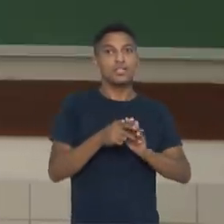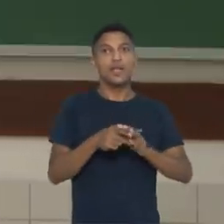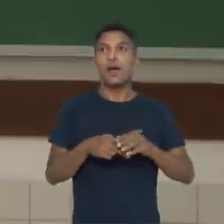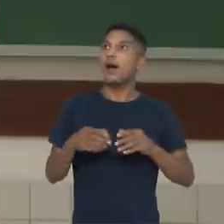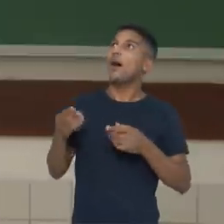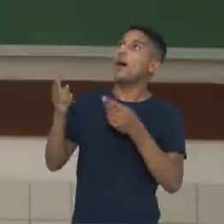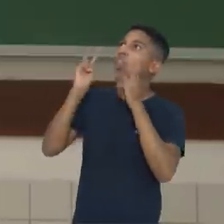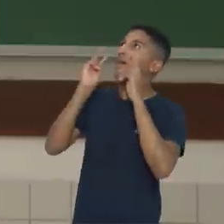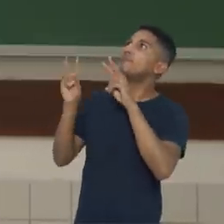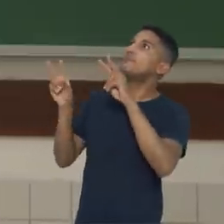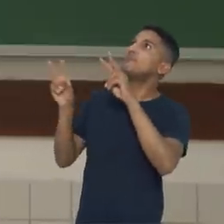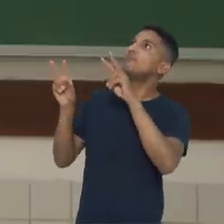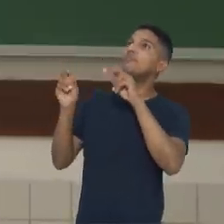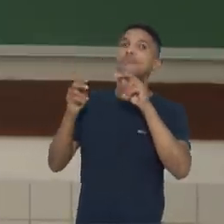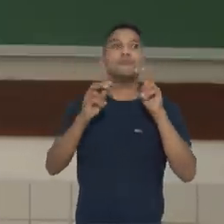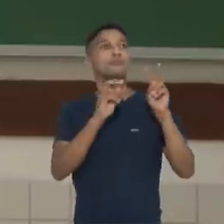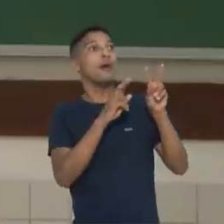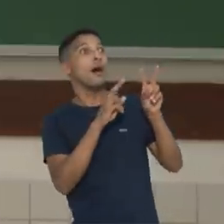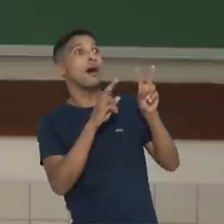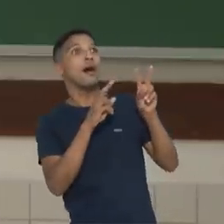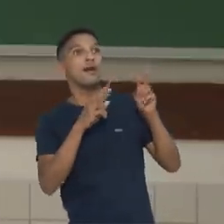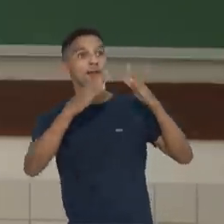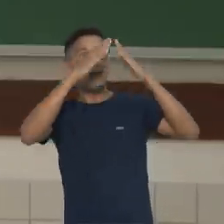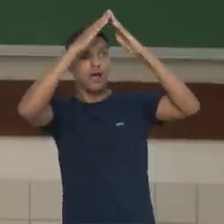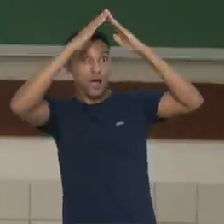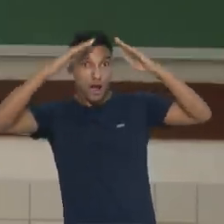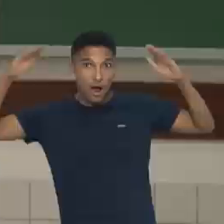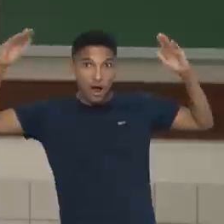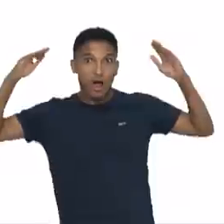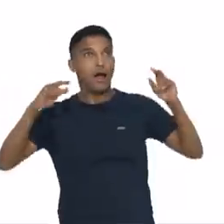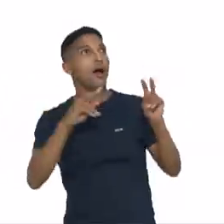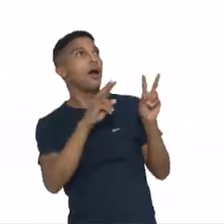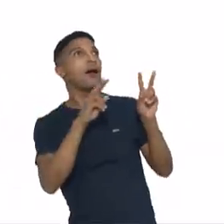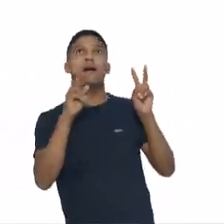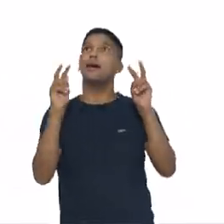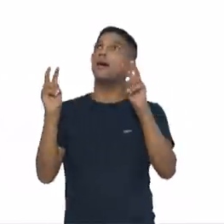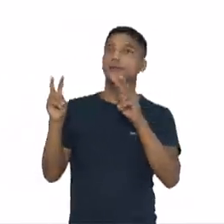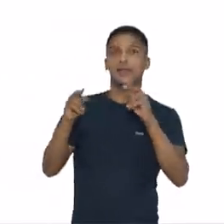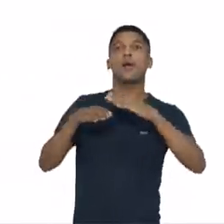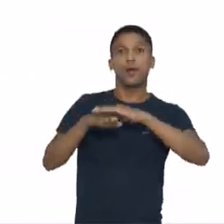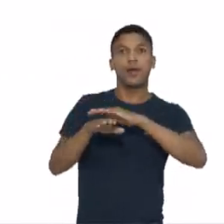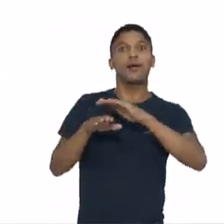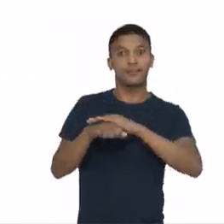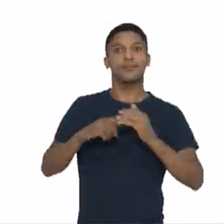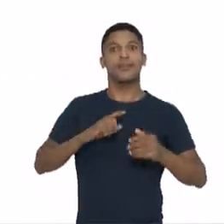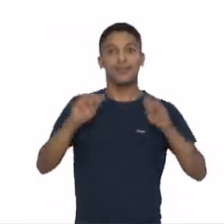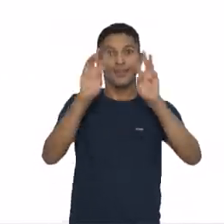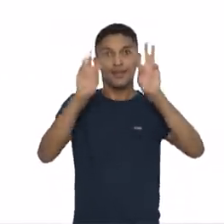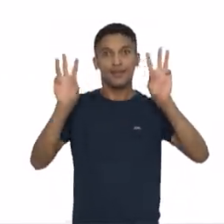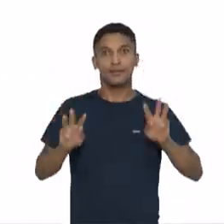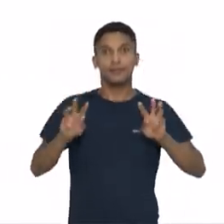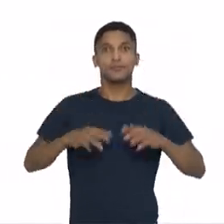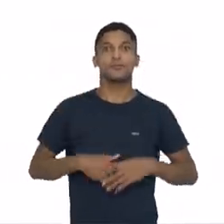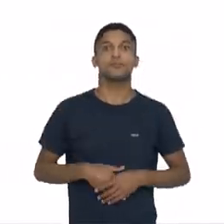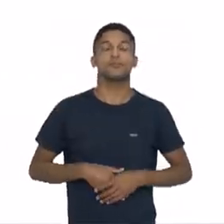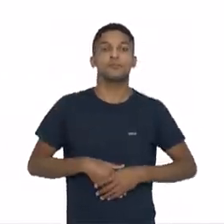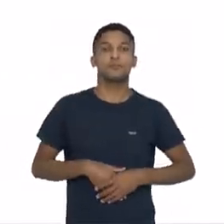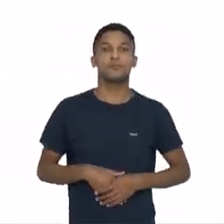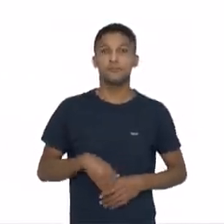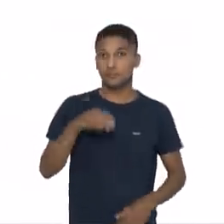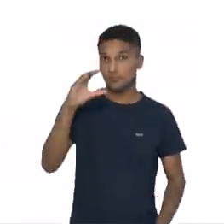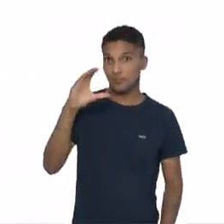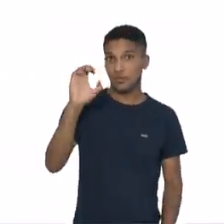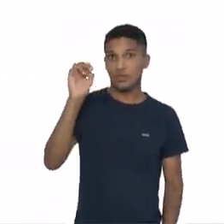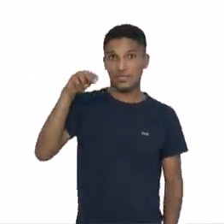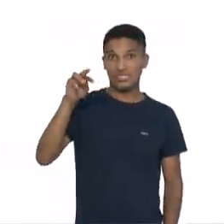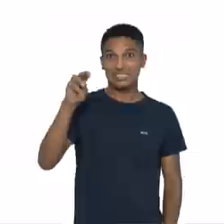tudo guardadinho para a gente olhar, né? A missão do circo do Centro de Memória do Circo, criada